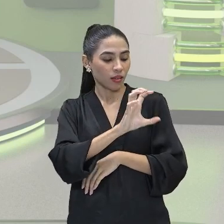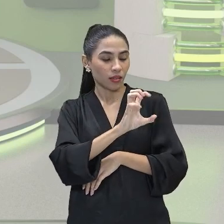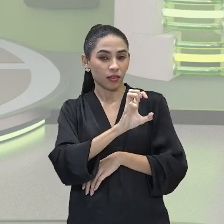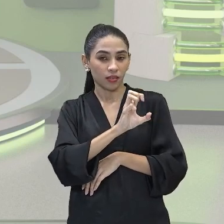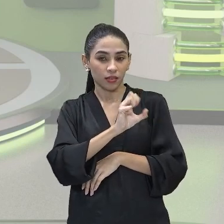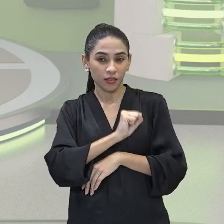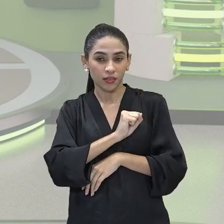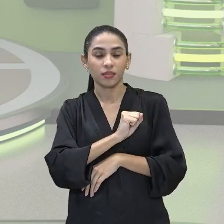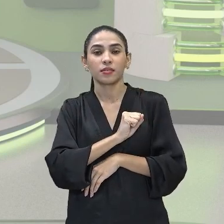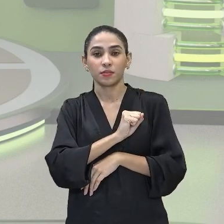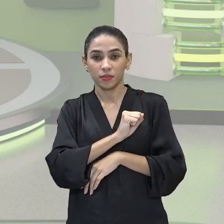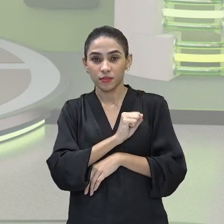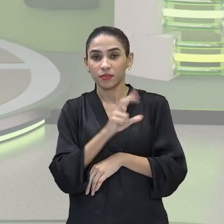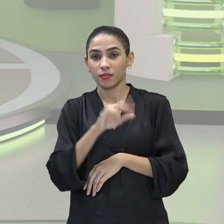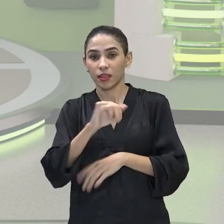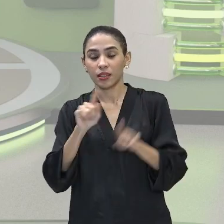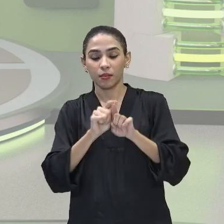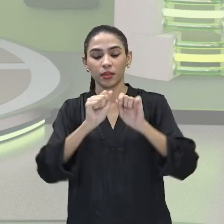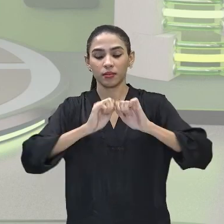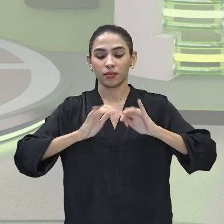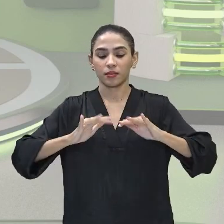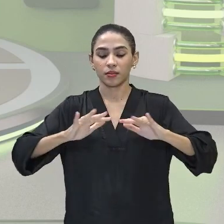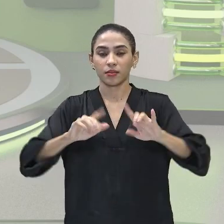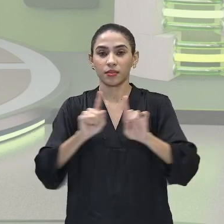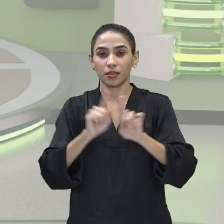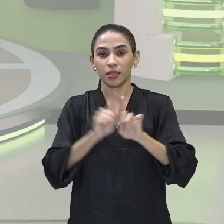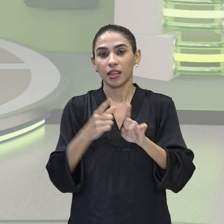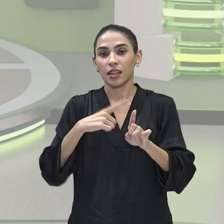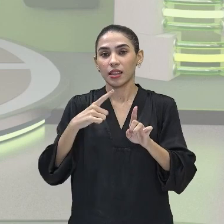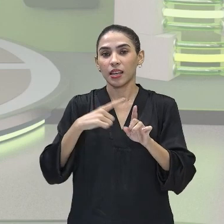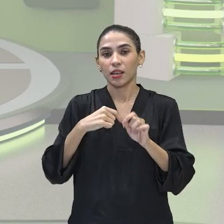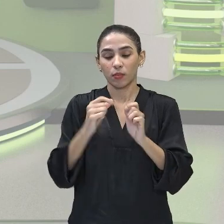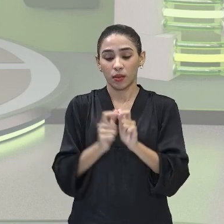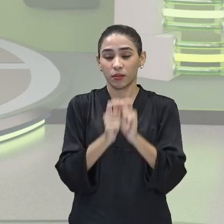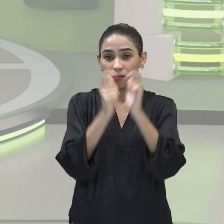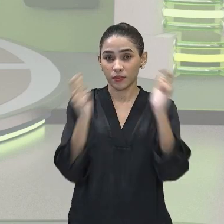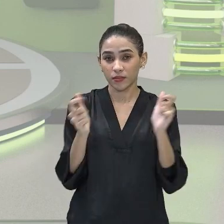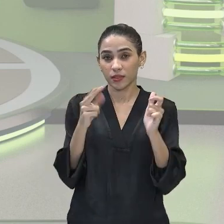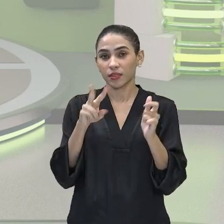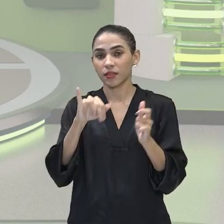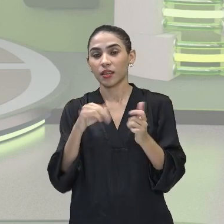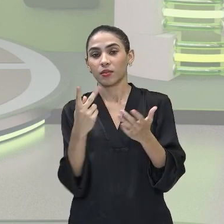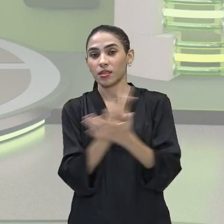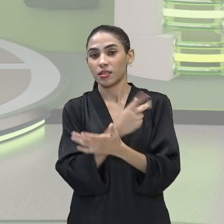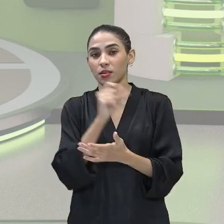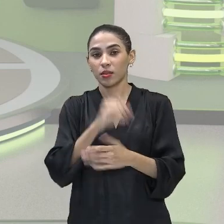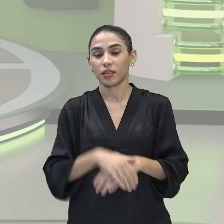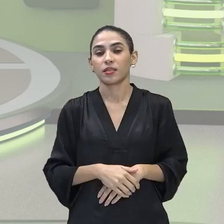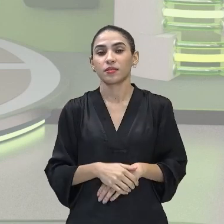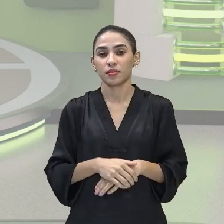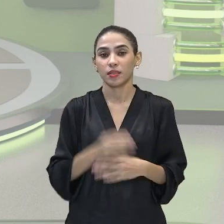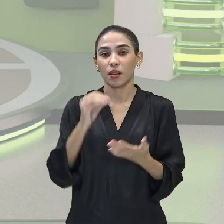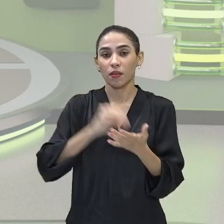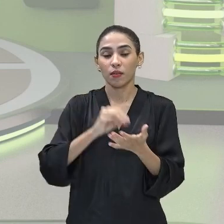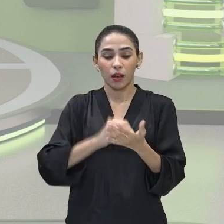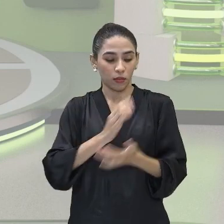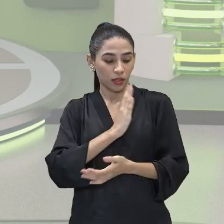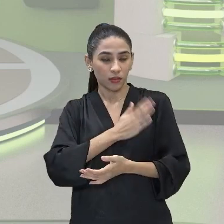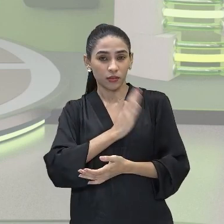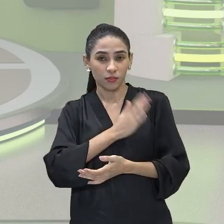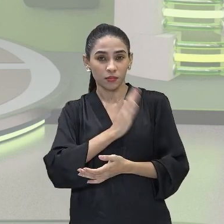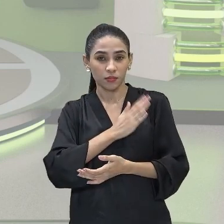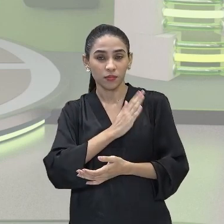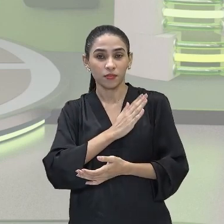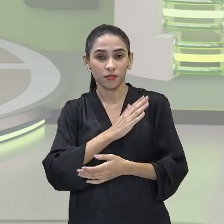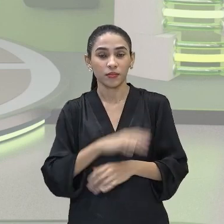esse protozoário, vai expandir, vai gerar ali uma dilatação, né, que vai ocasionar uma insuficiência cardíaca. Então, também é uma